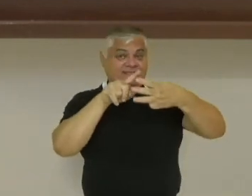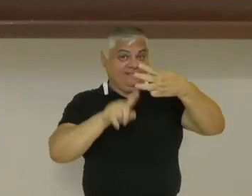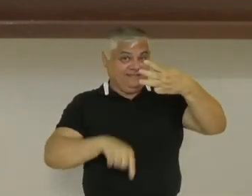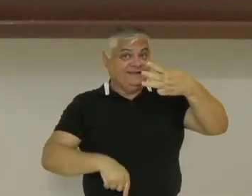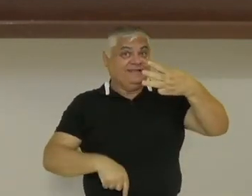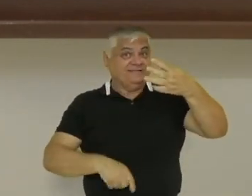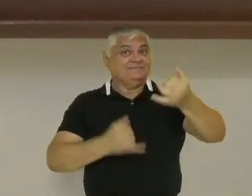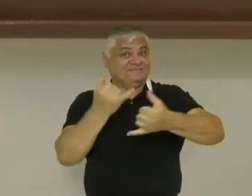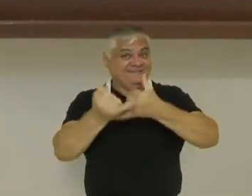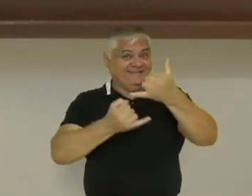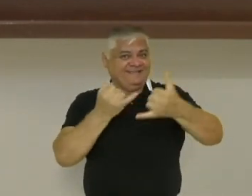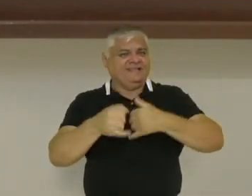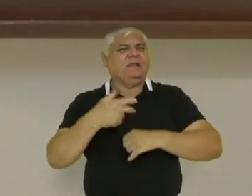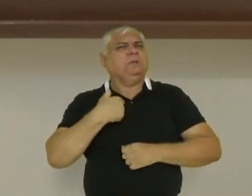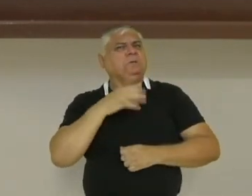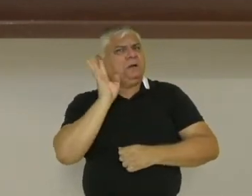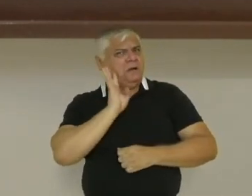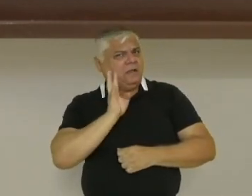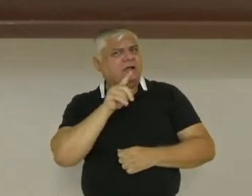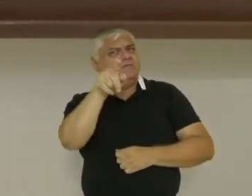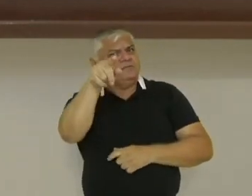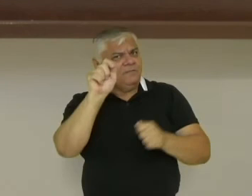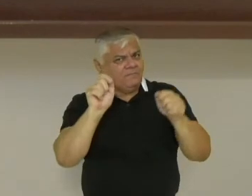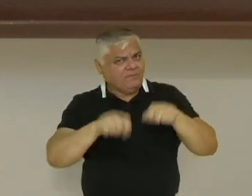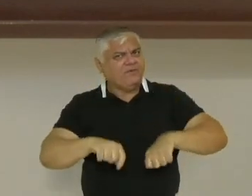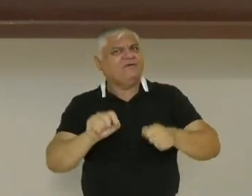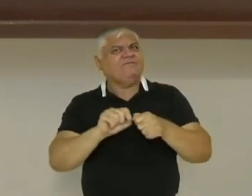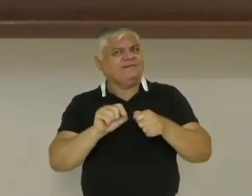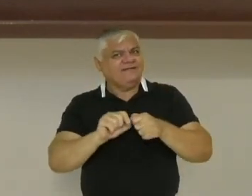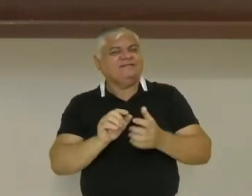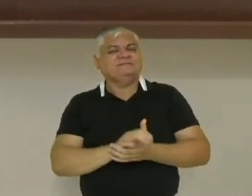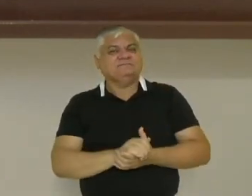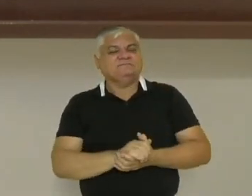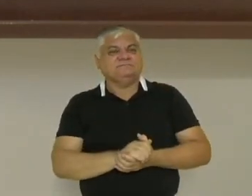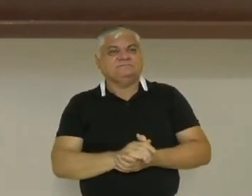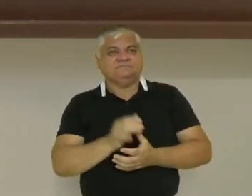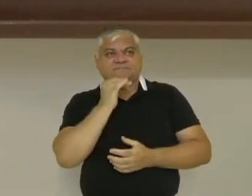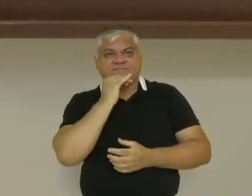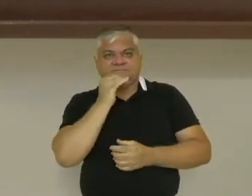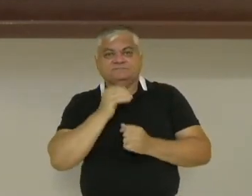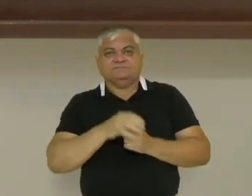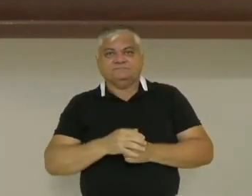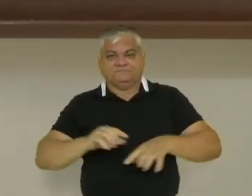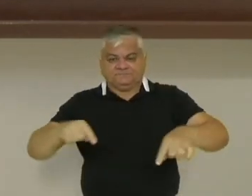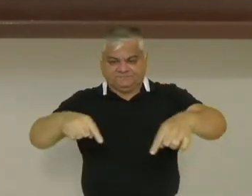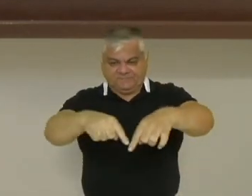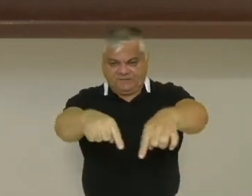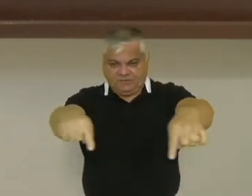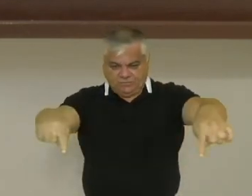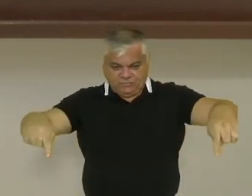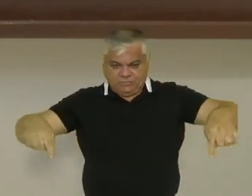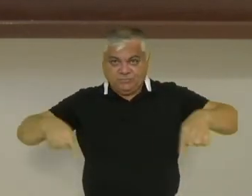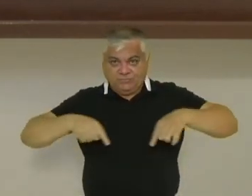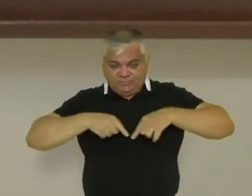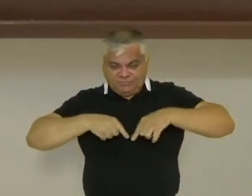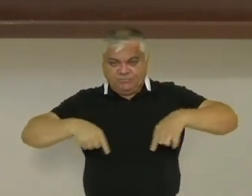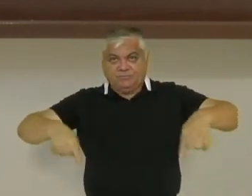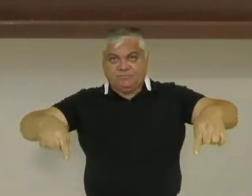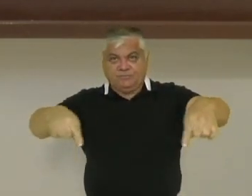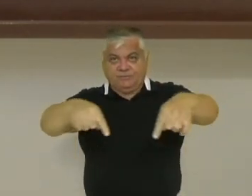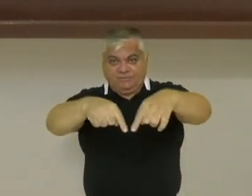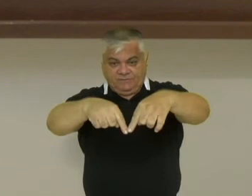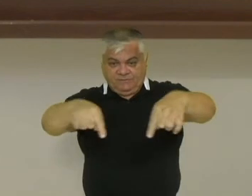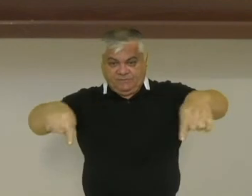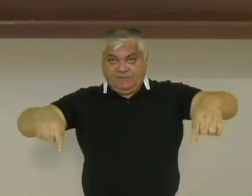citar para vocês, que eu acho legal de fazer. Então, tem ali uma que você coloca o círculo. A